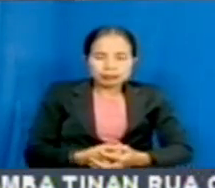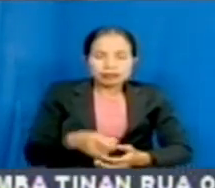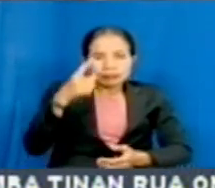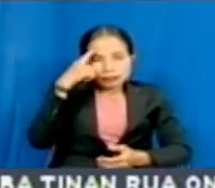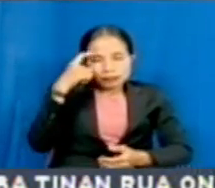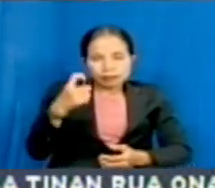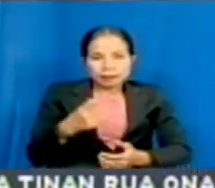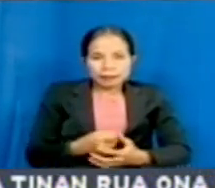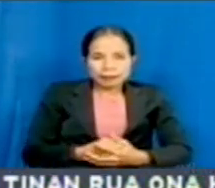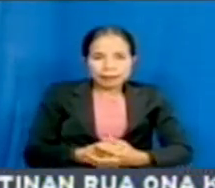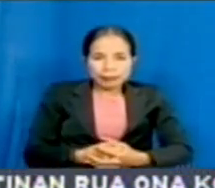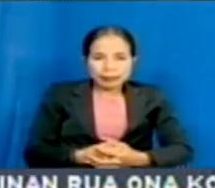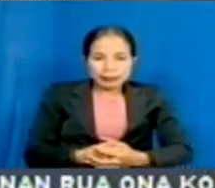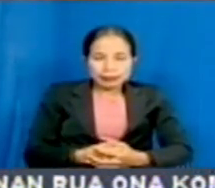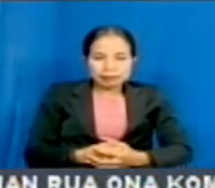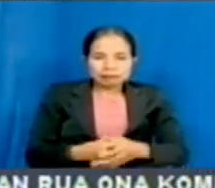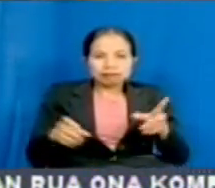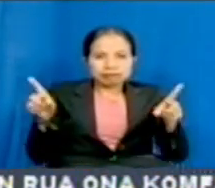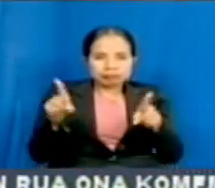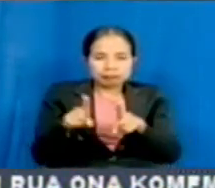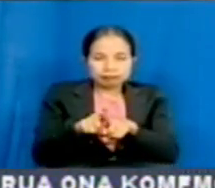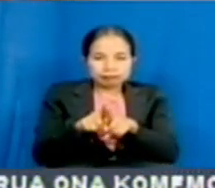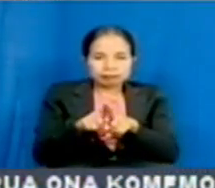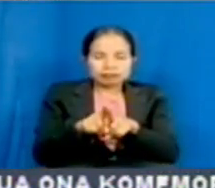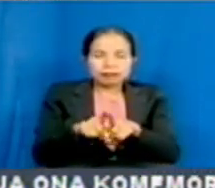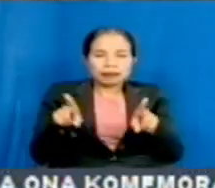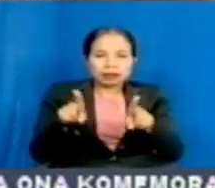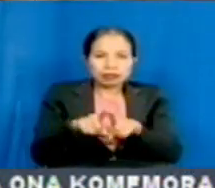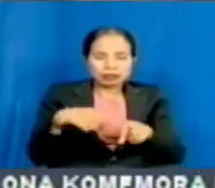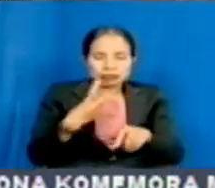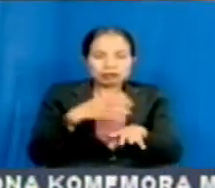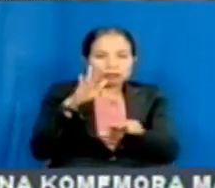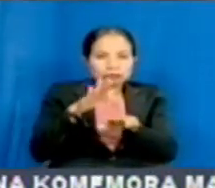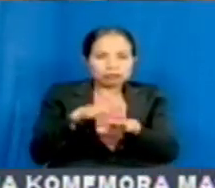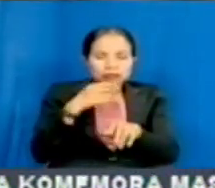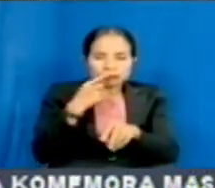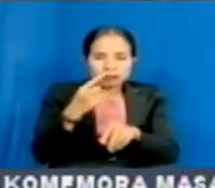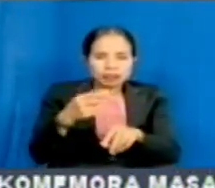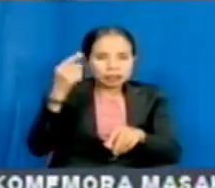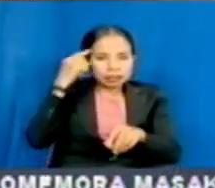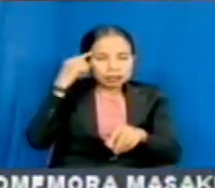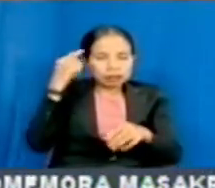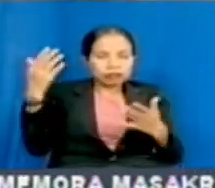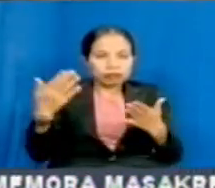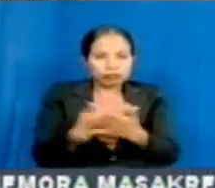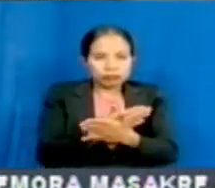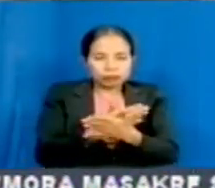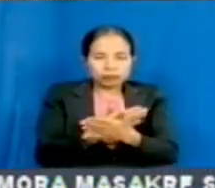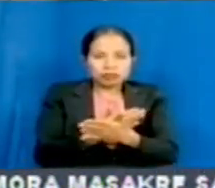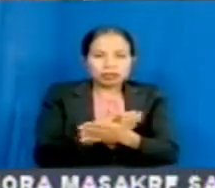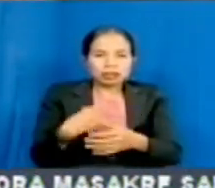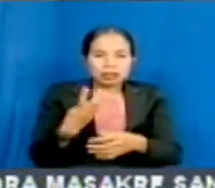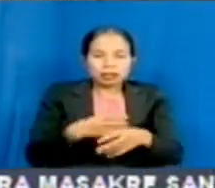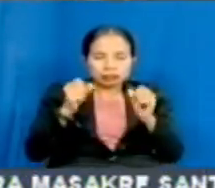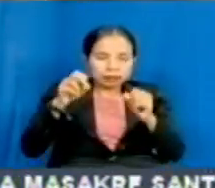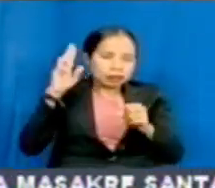Então, boa tira nessa né, nessa nessa ita bolo de hankatak, ideia comum ida, nebe ita